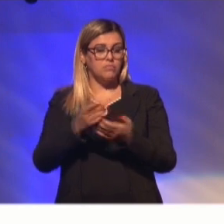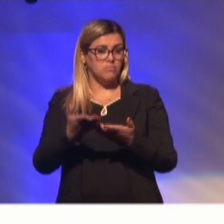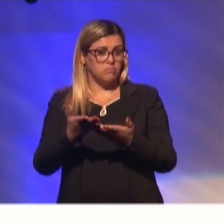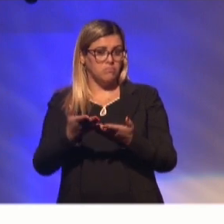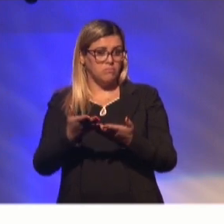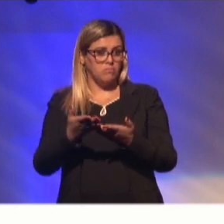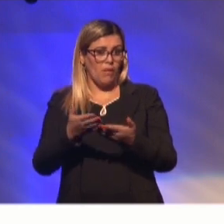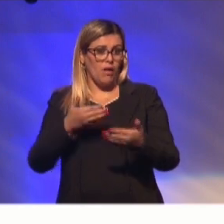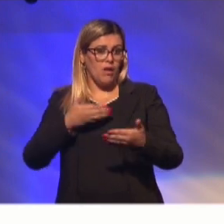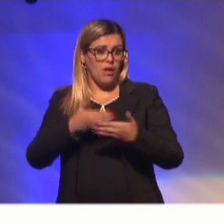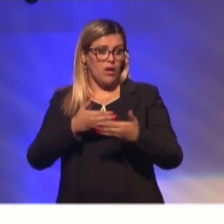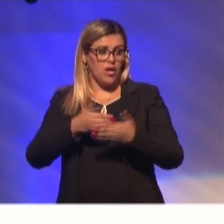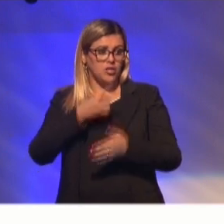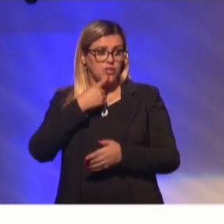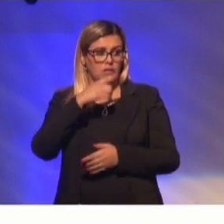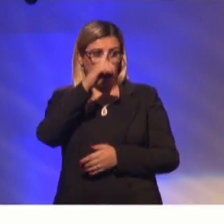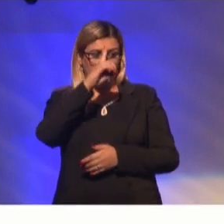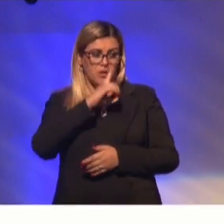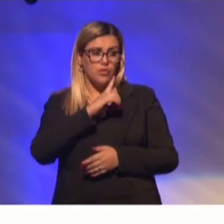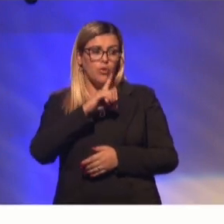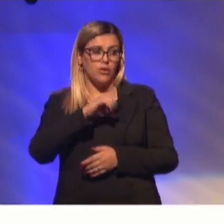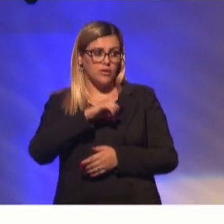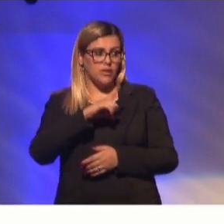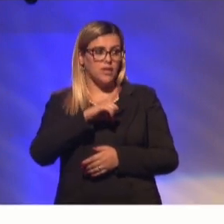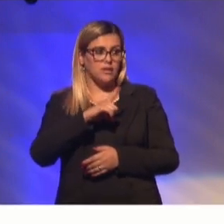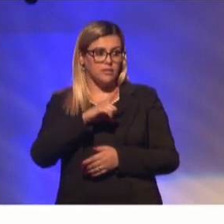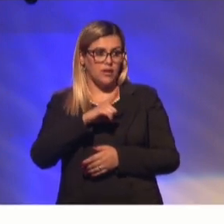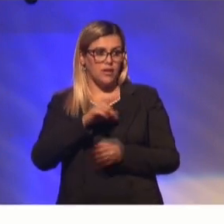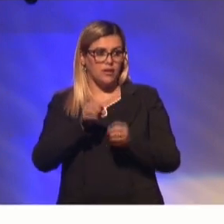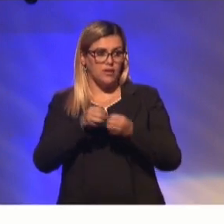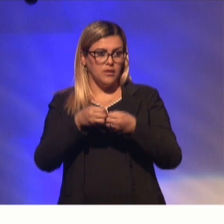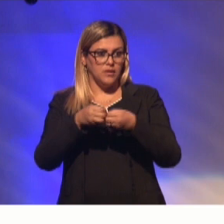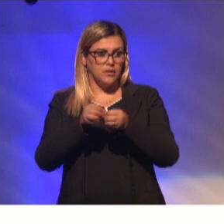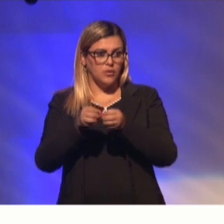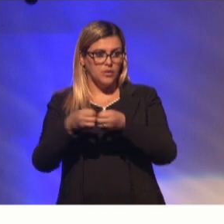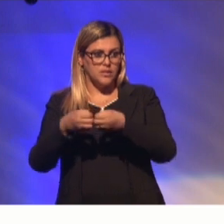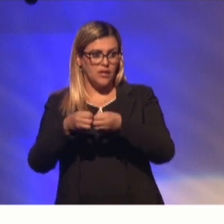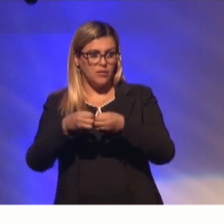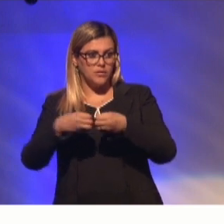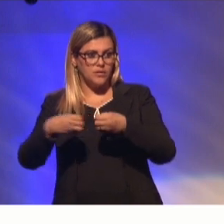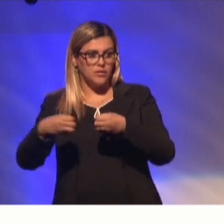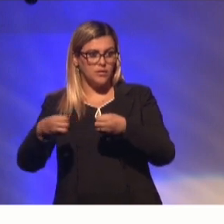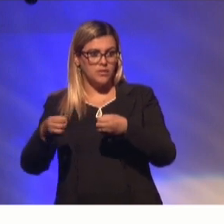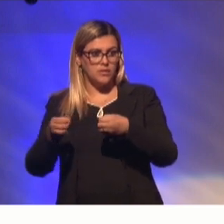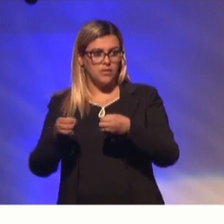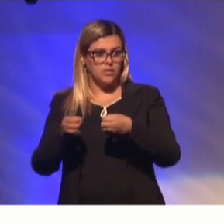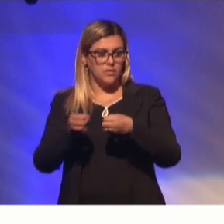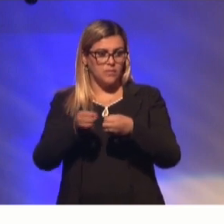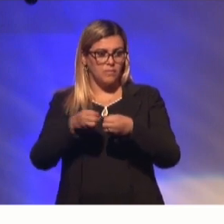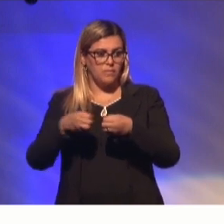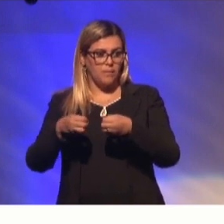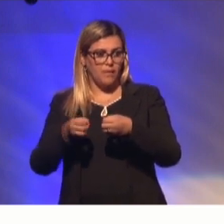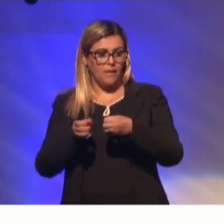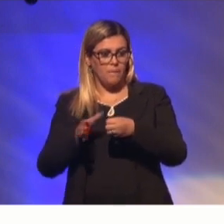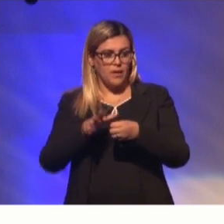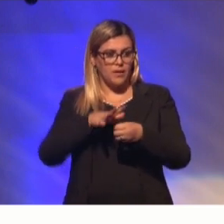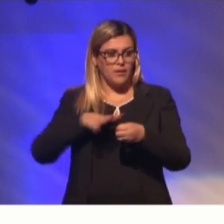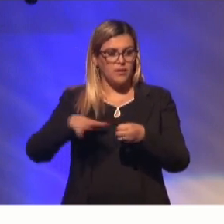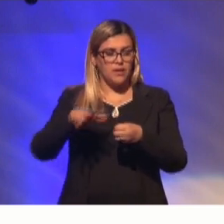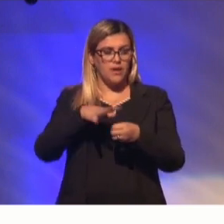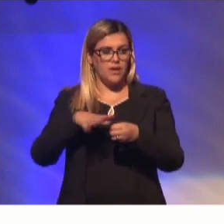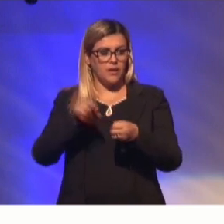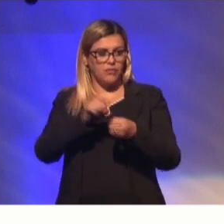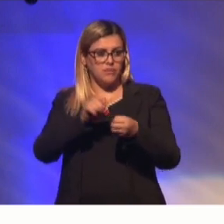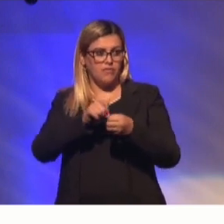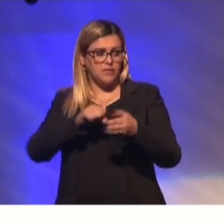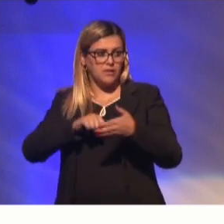efeito anti-inflamatório, que existe por células anti-inflamatórias que são carreadas para o local da